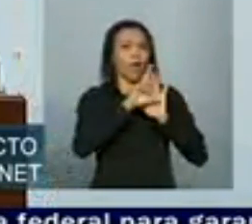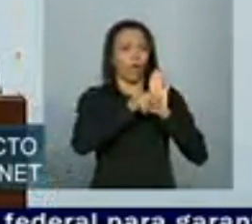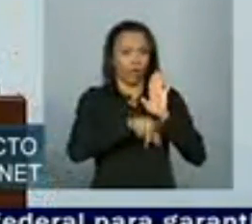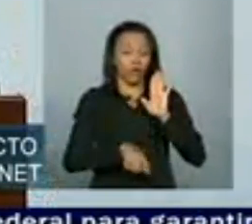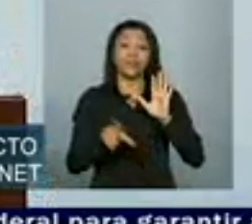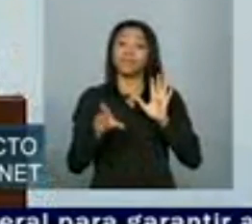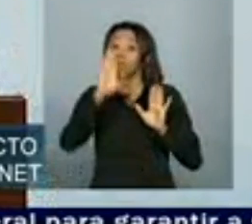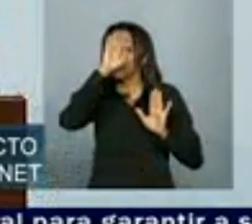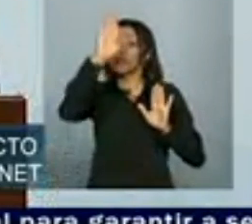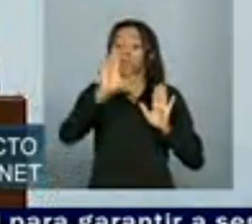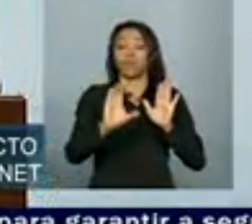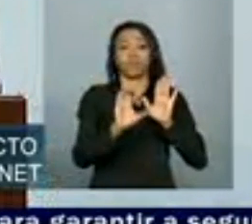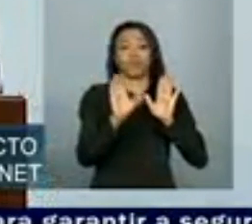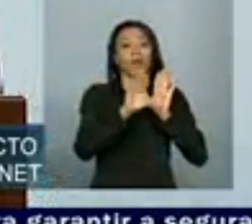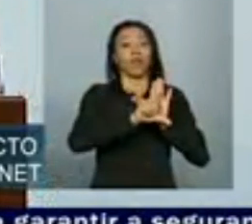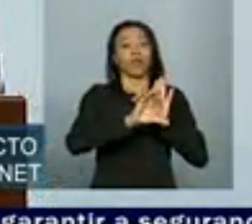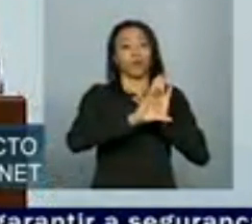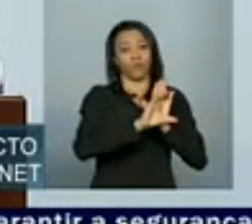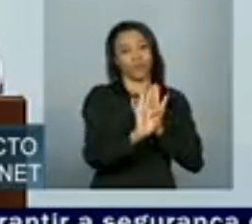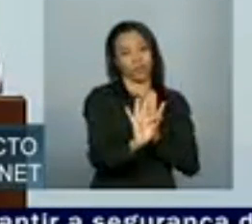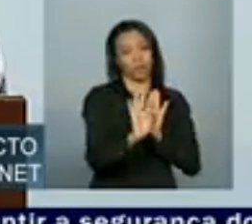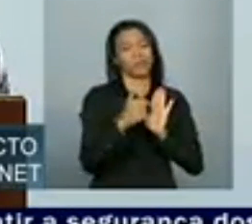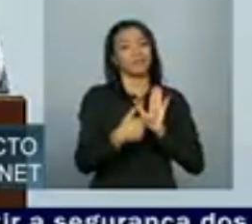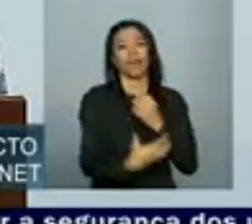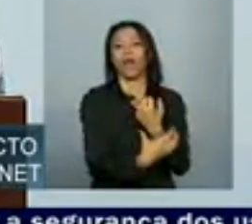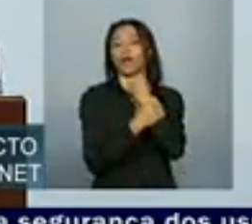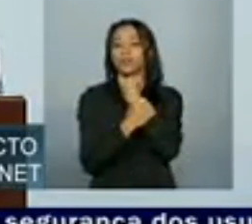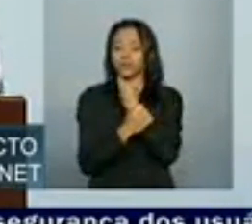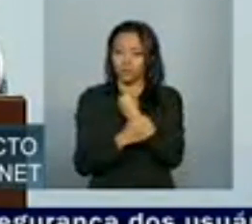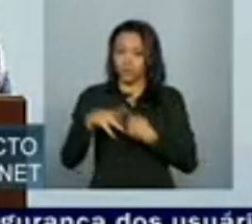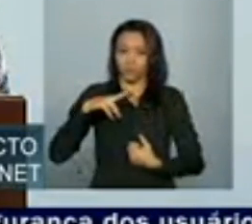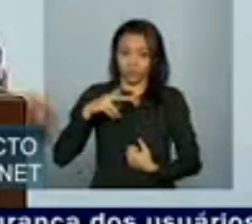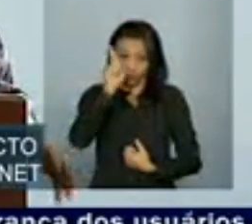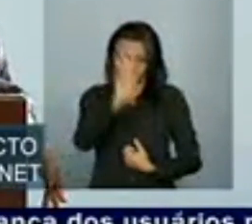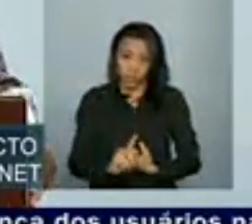nossa Constituição, que garante os direitos individuais,